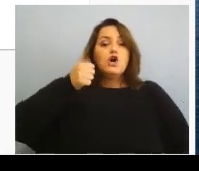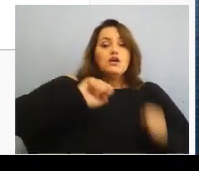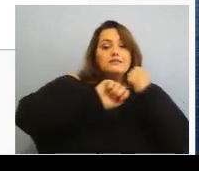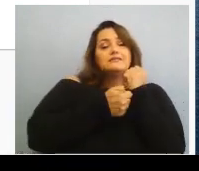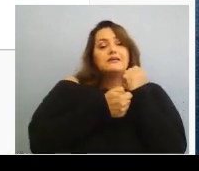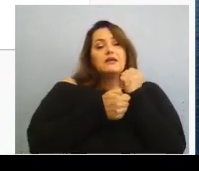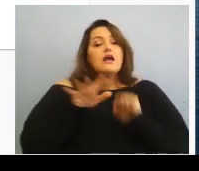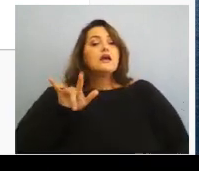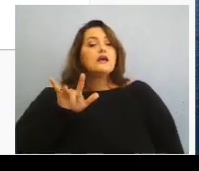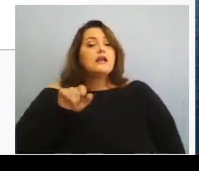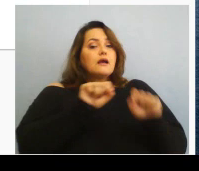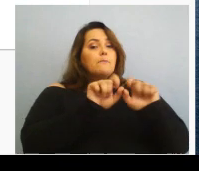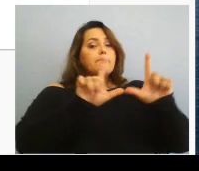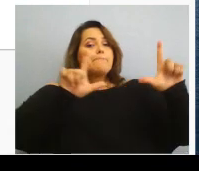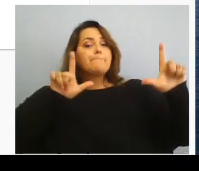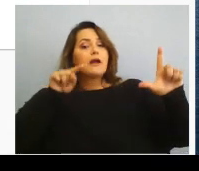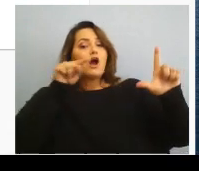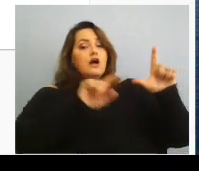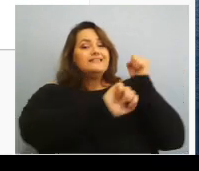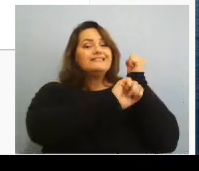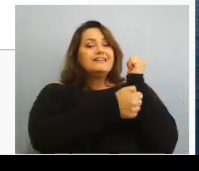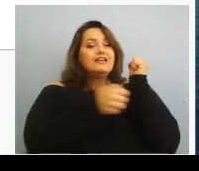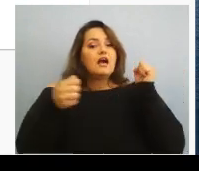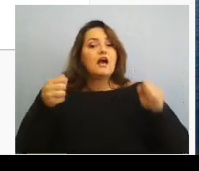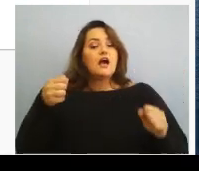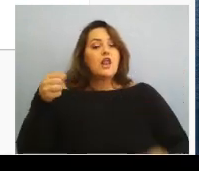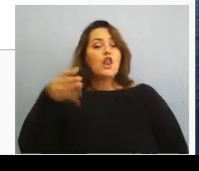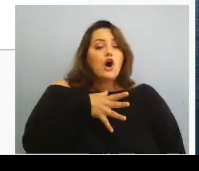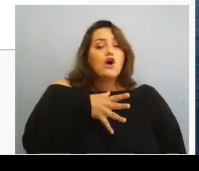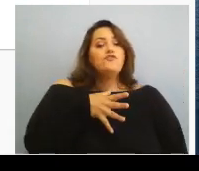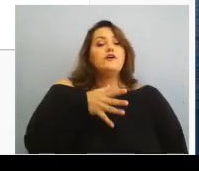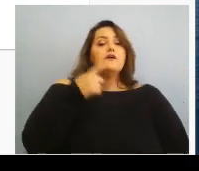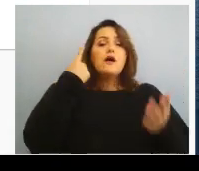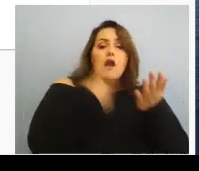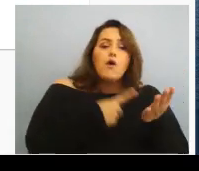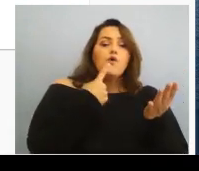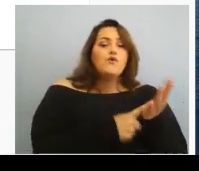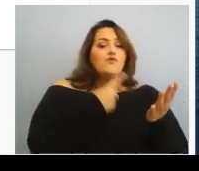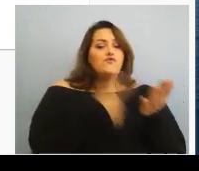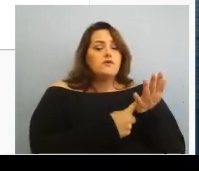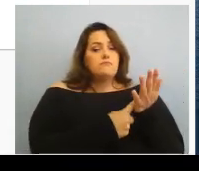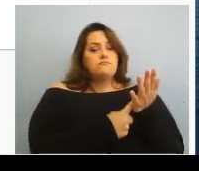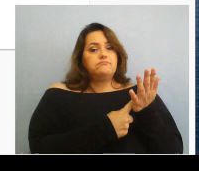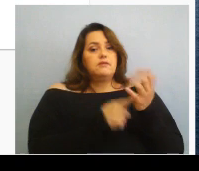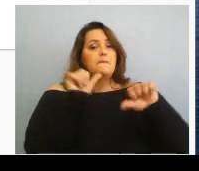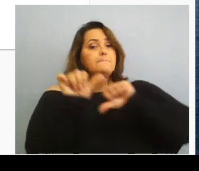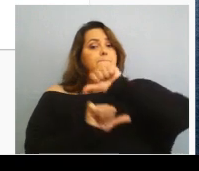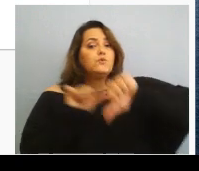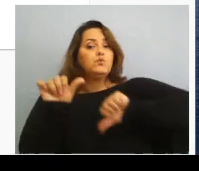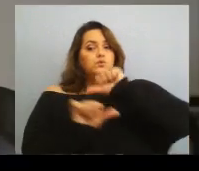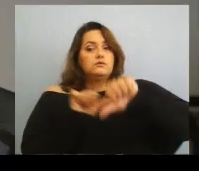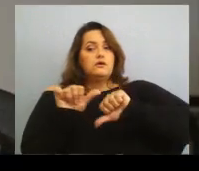clicar colocando a senha atual, vai colocar a nova senha, confirmar a nova senha, então você vai clicar em alterar a